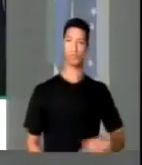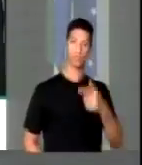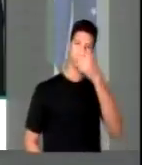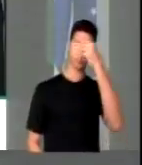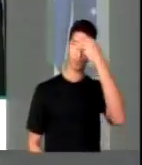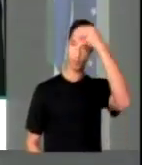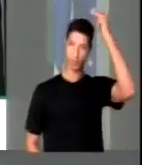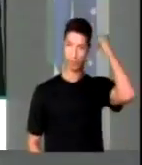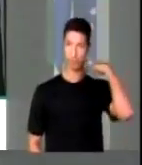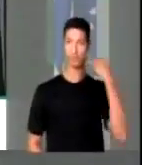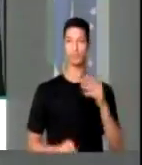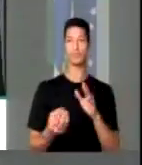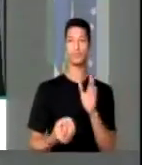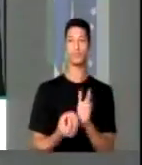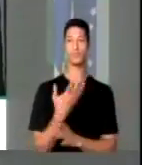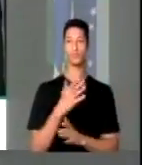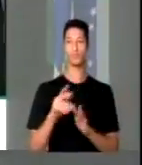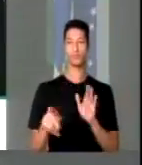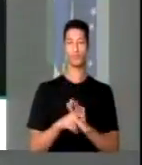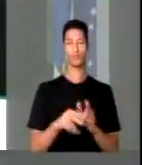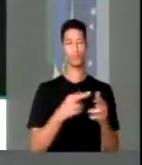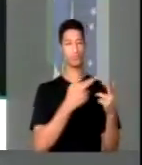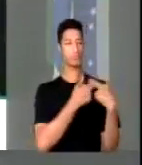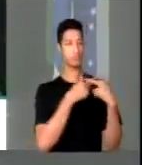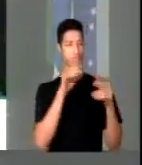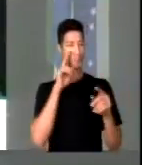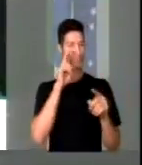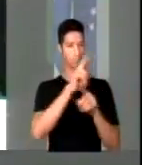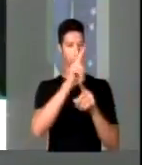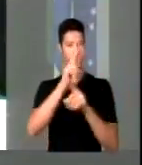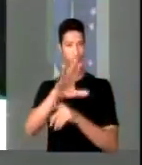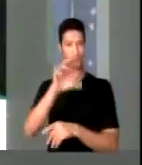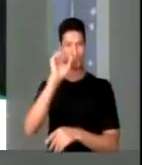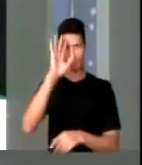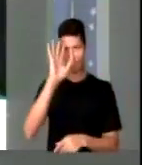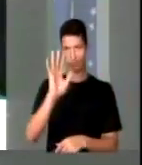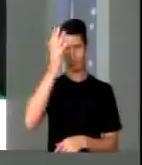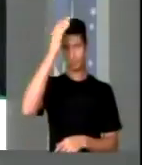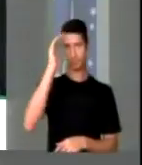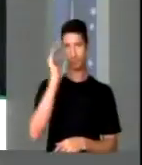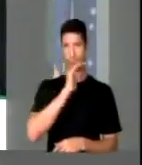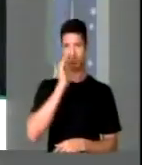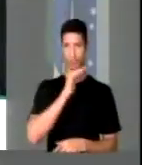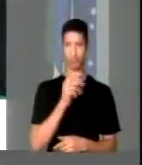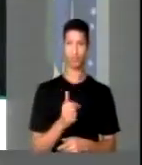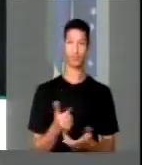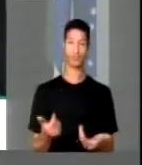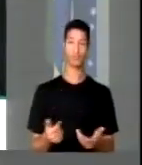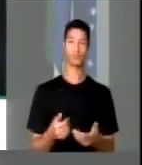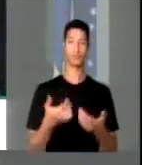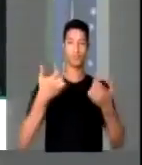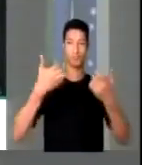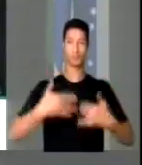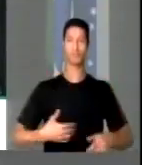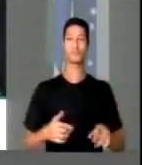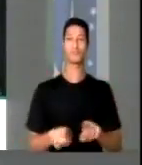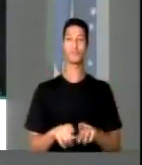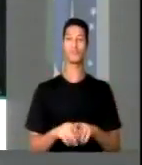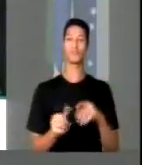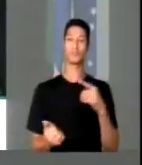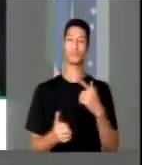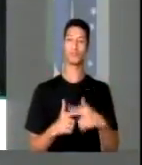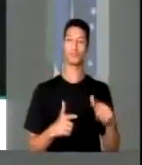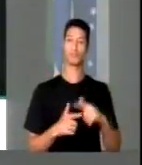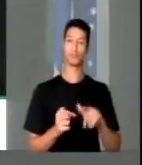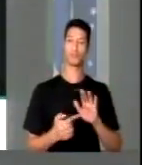Michel Temer de criar uma força-tarefa para buscar uma solução rápida. Explicaram que os